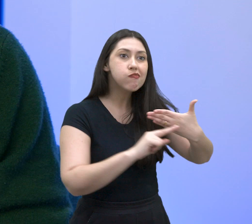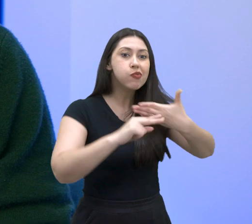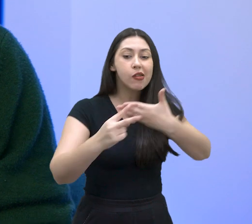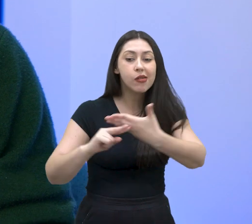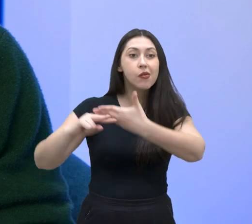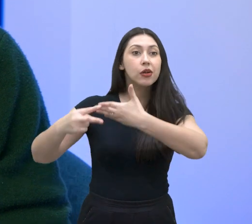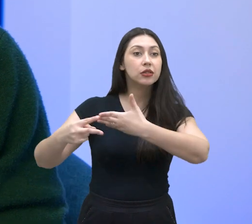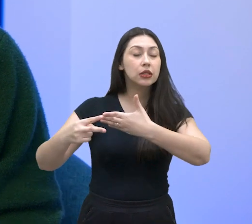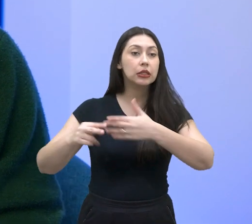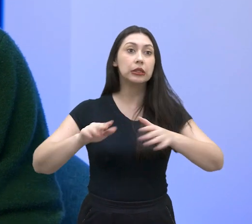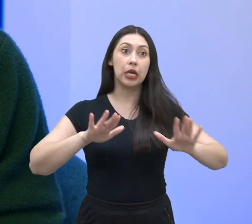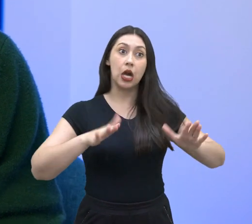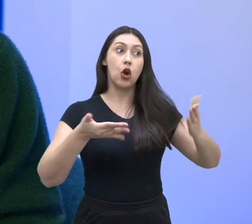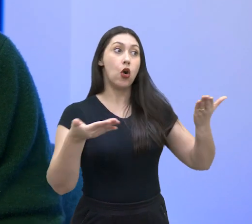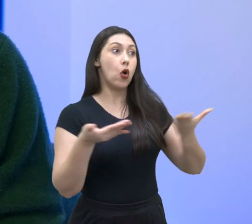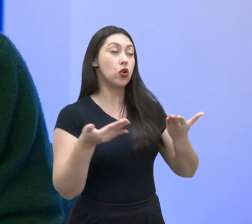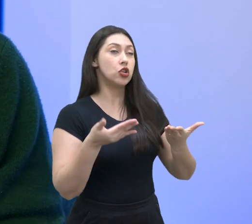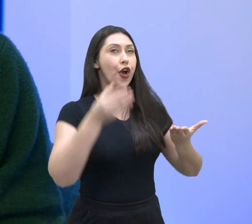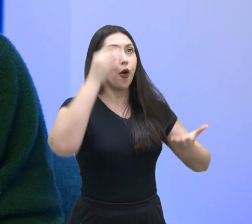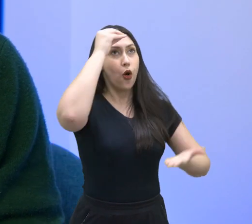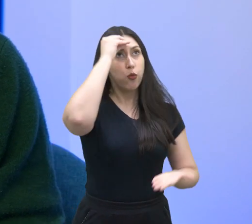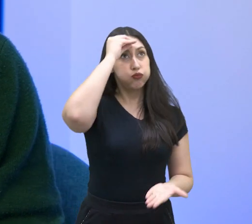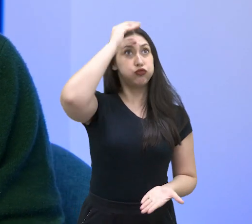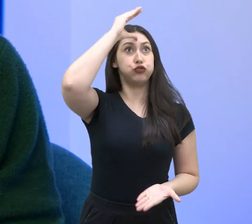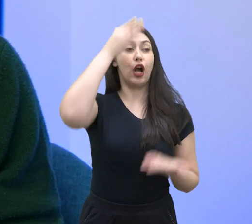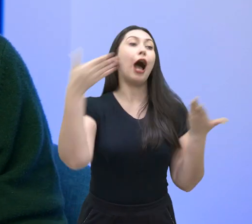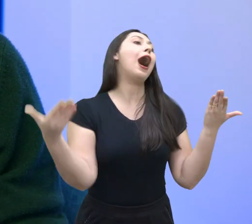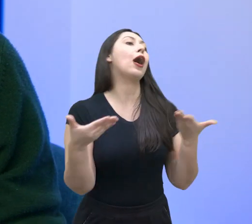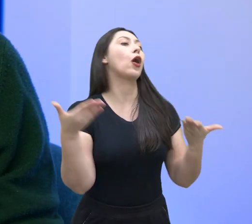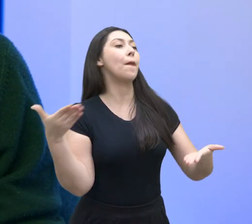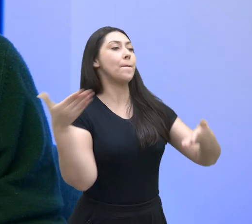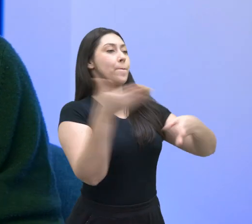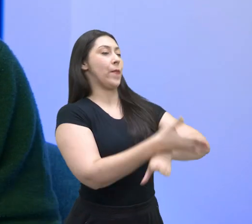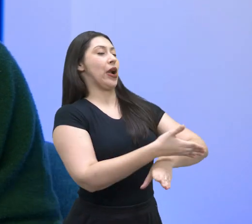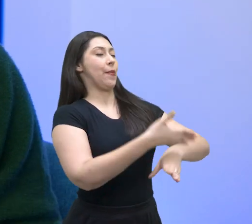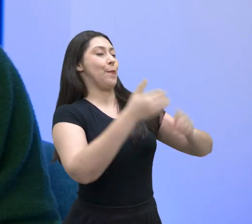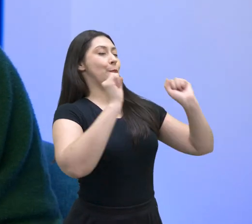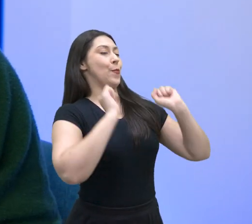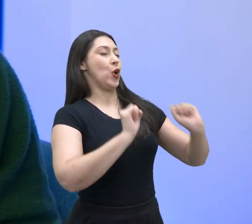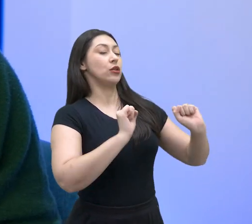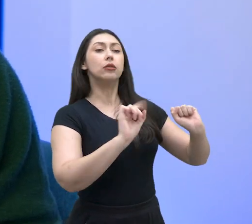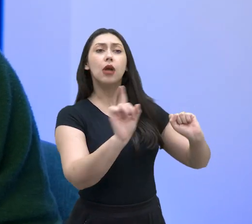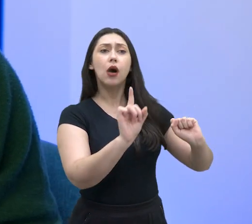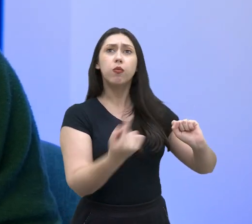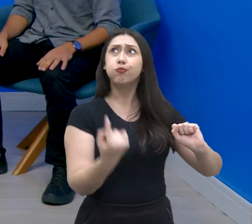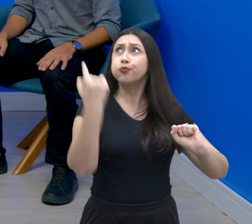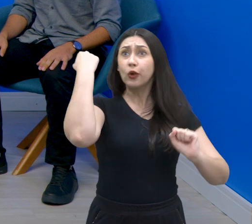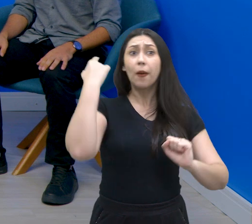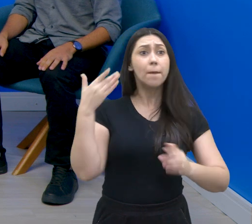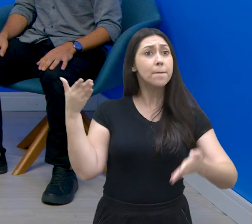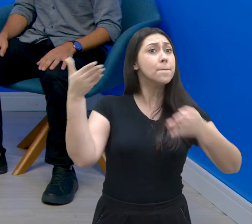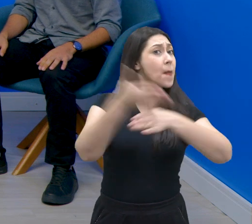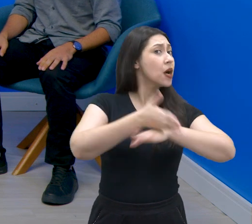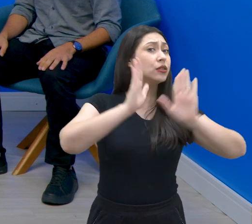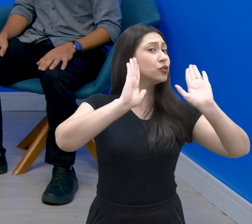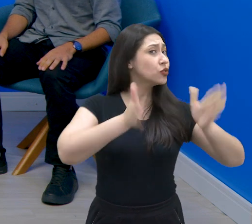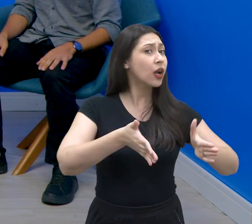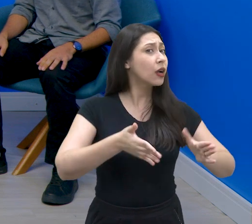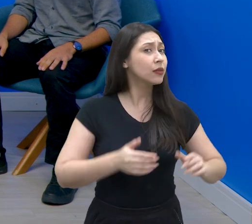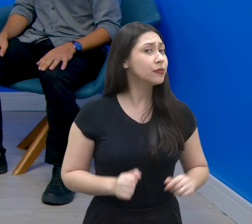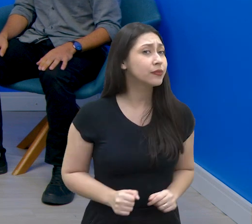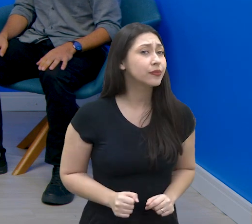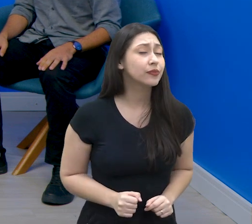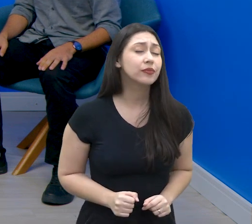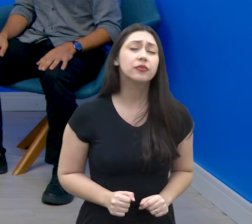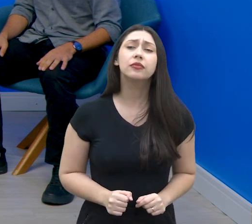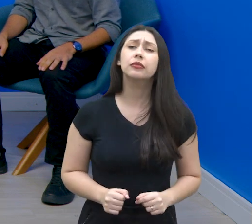e agora a gente pode participar da política. Não, a gente sempre participou da política, querendo ou não. E nessas decisões também contam aquelas